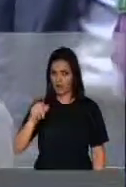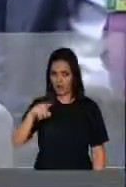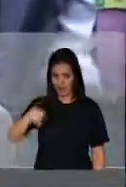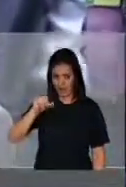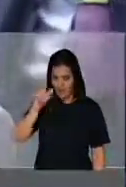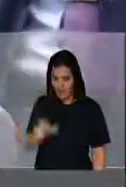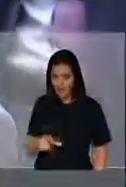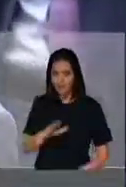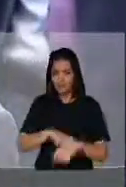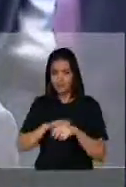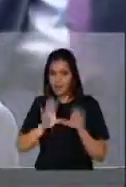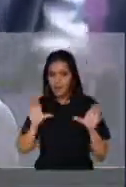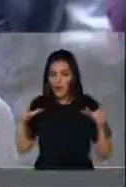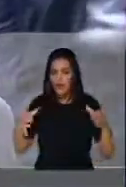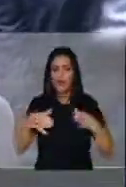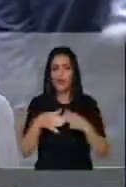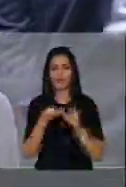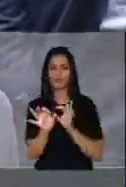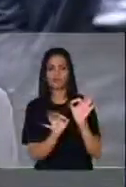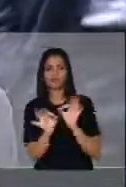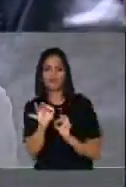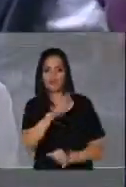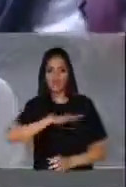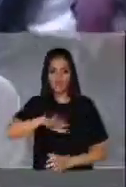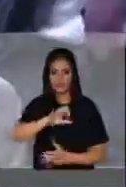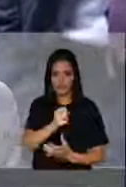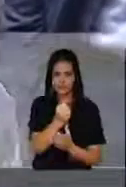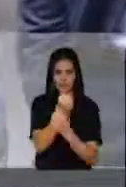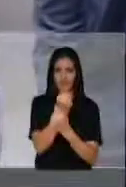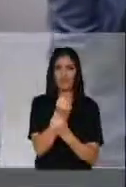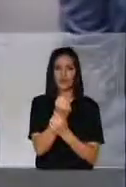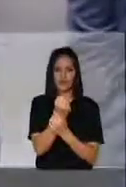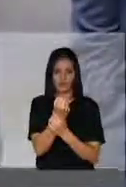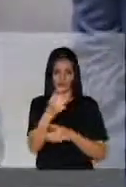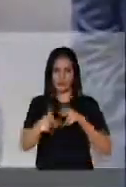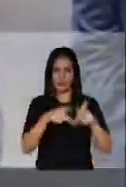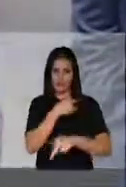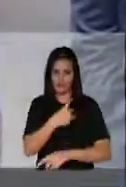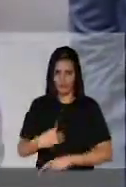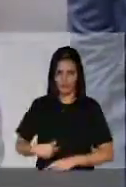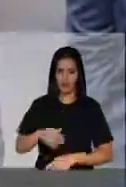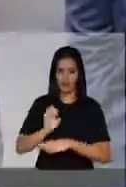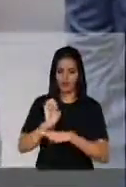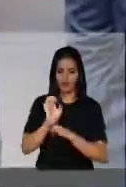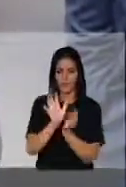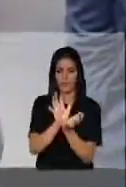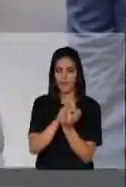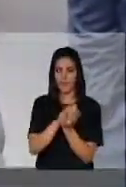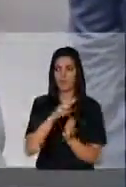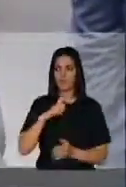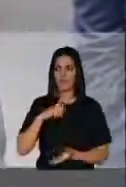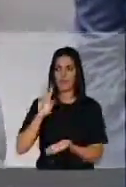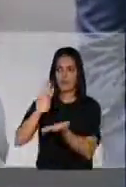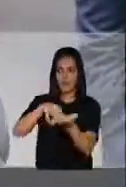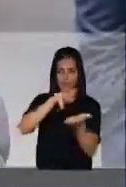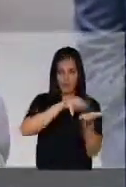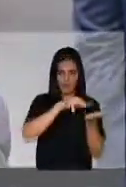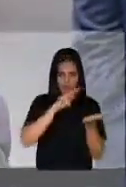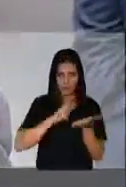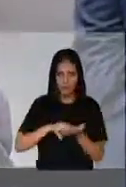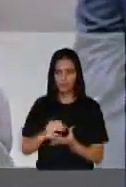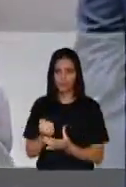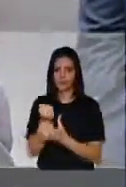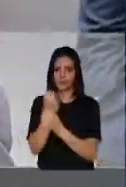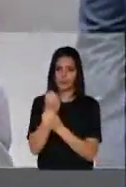a segurança pública do Estado, e a gente sabe que dentre esses membros da segurança pública, a gente